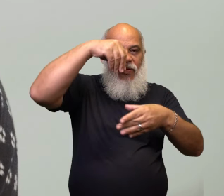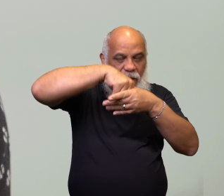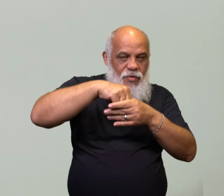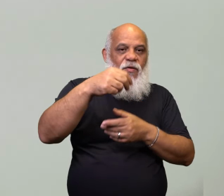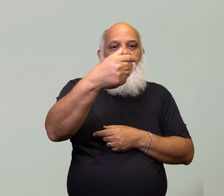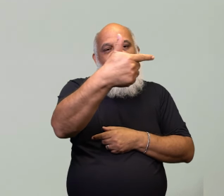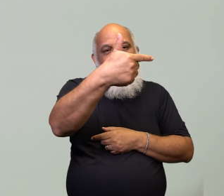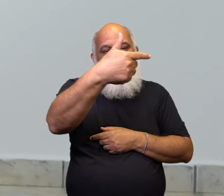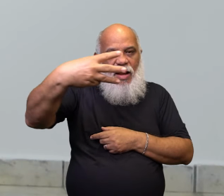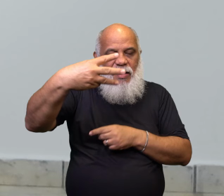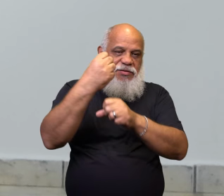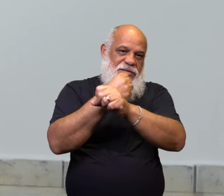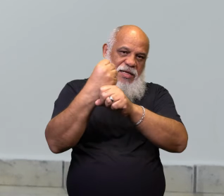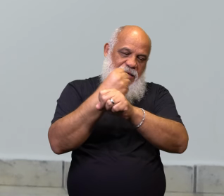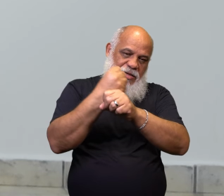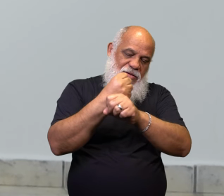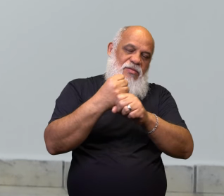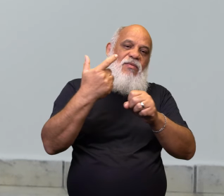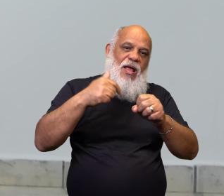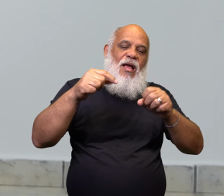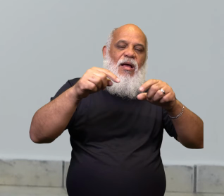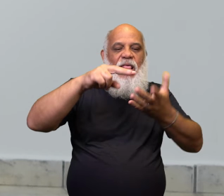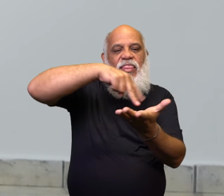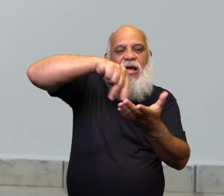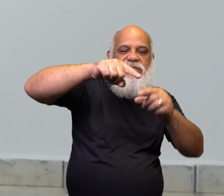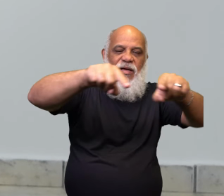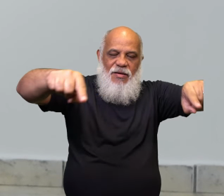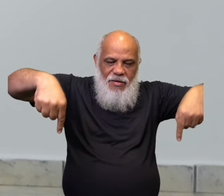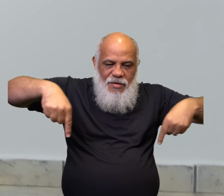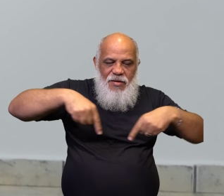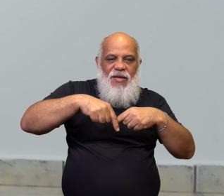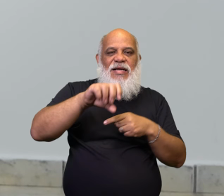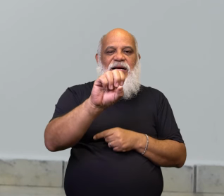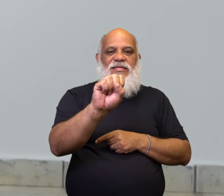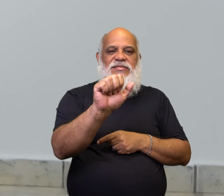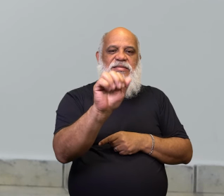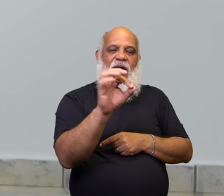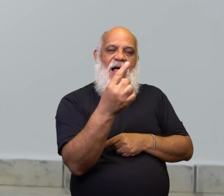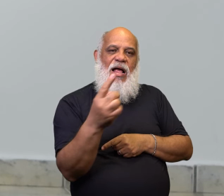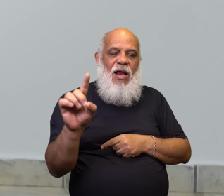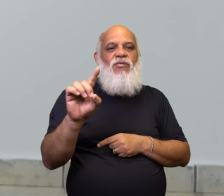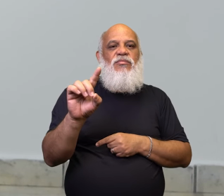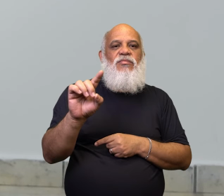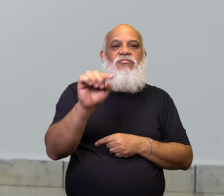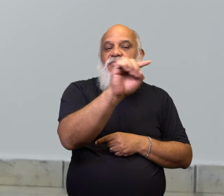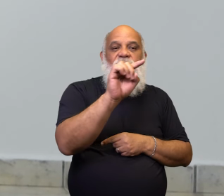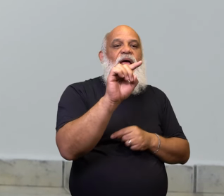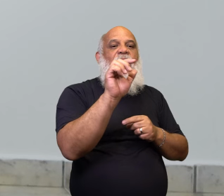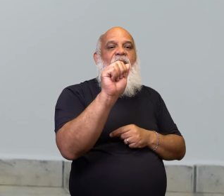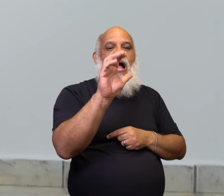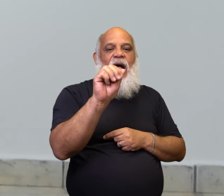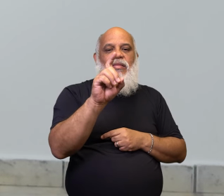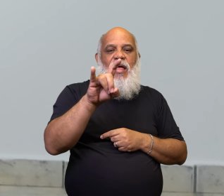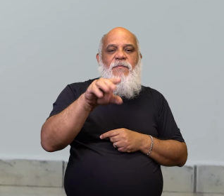com a dança de salão. É, onde eu tive a oportunidade de ser professor aqui na academia do Rapor. E na outra